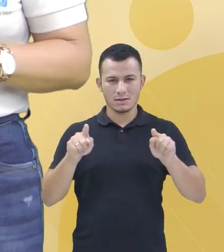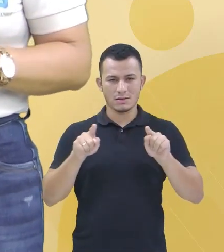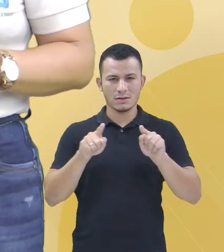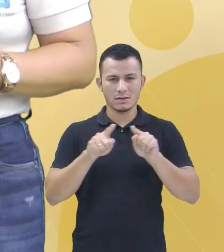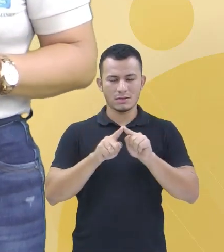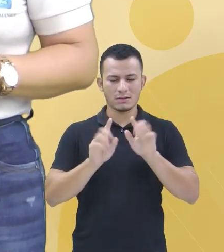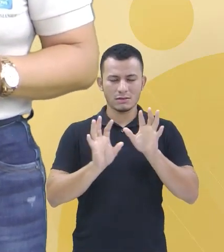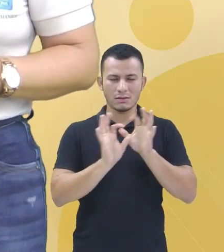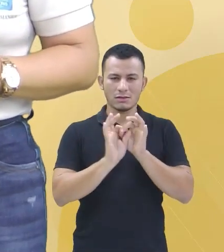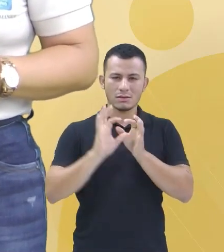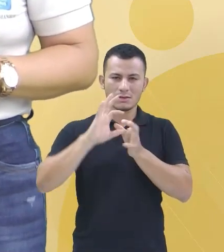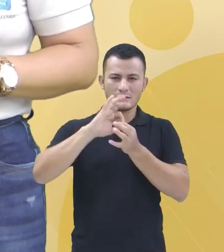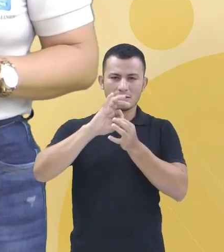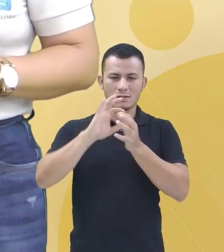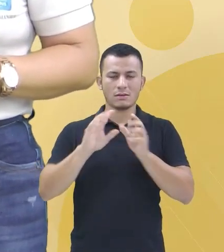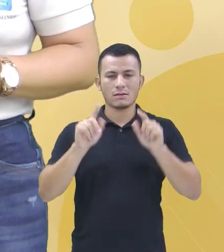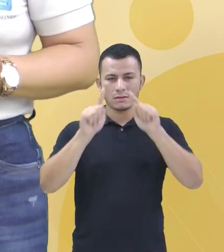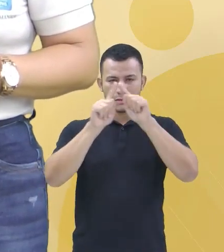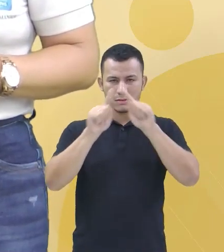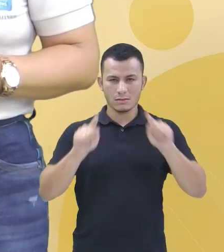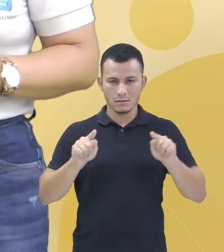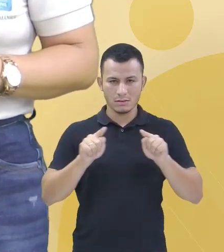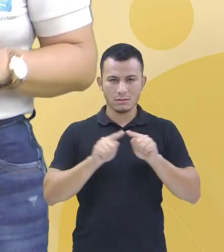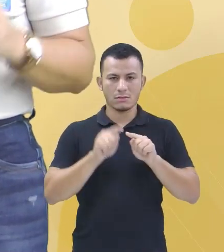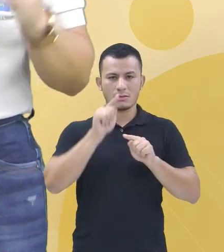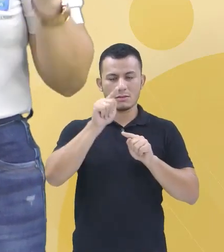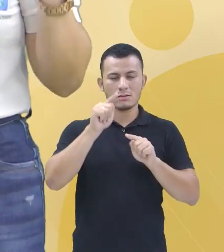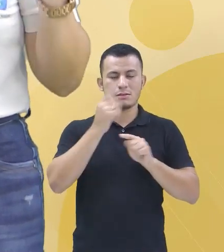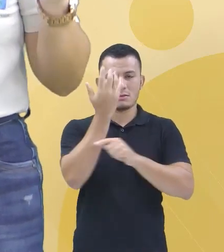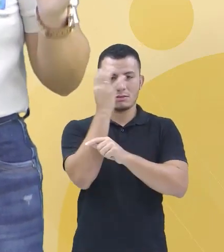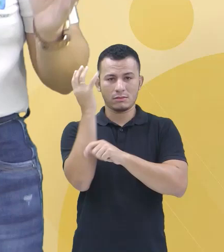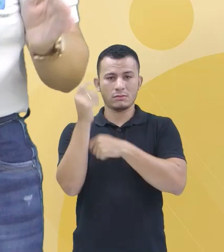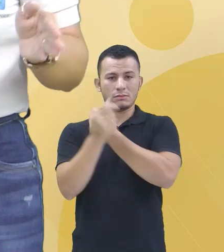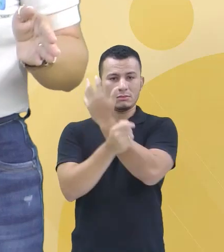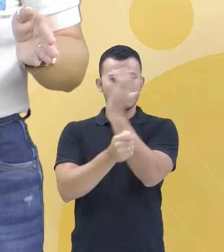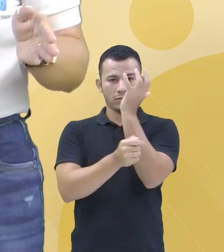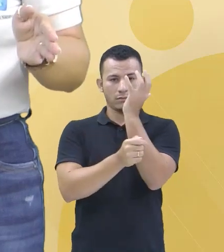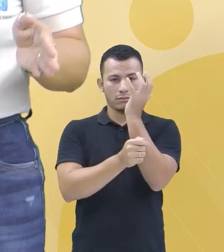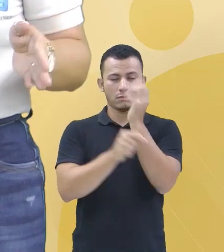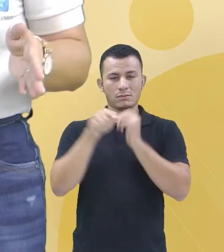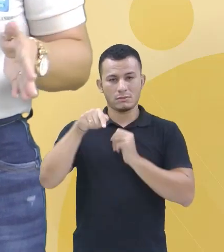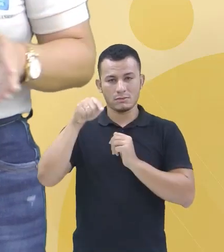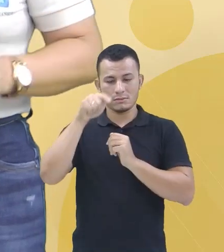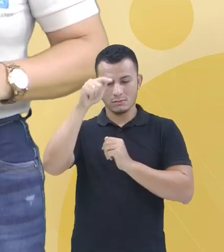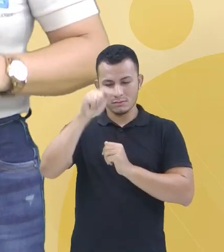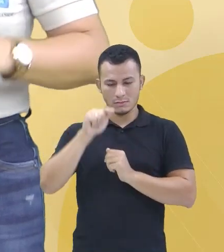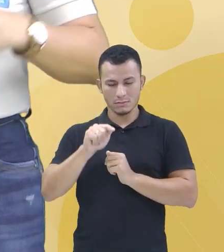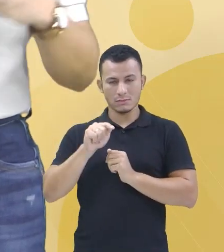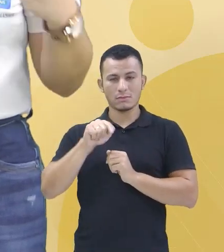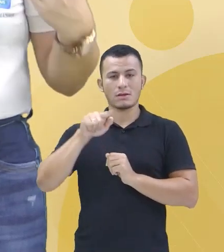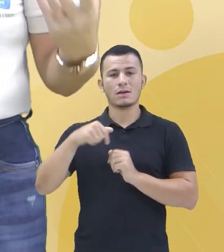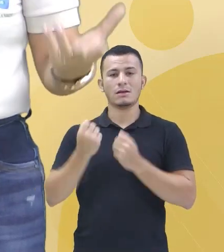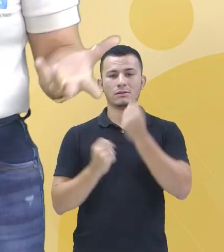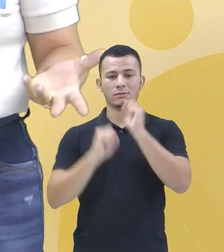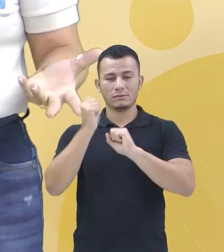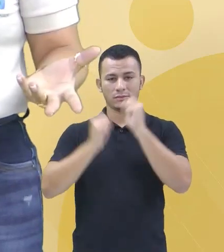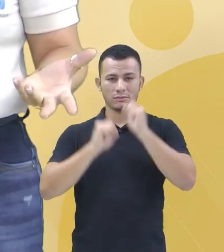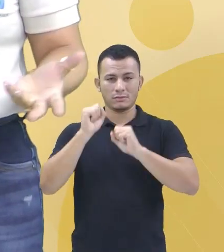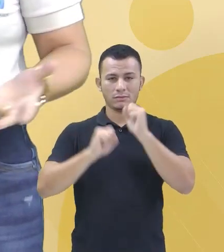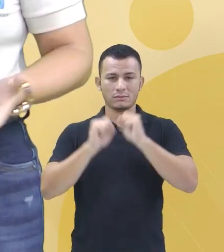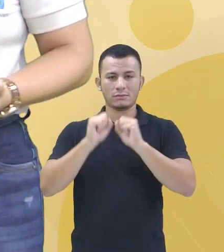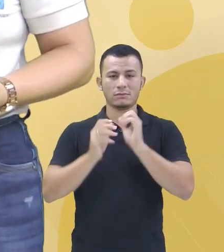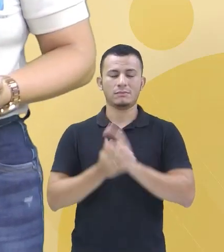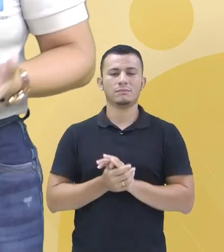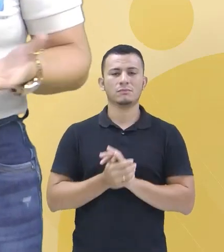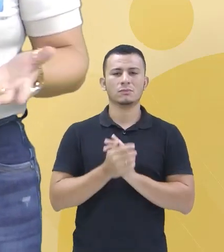encaixando. Tem uma parte que tem a nossa floresta e tem outra parte que tem a indústria. Em muitos lugares por